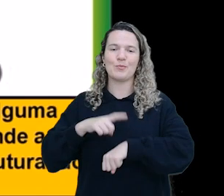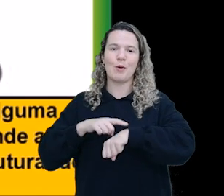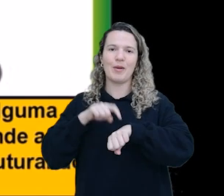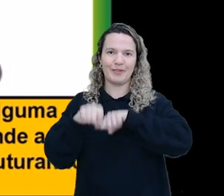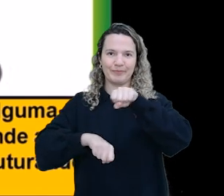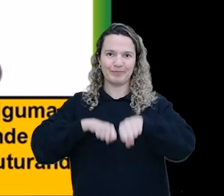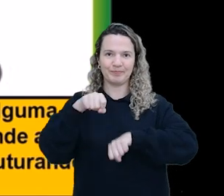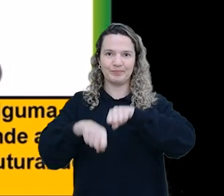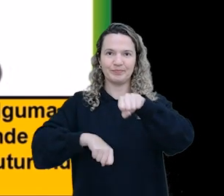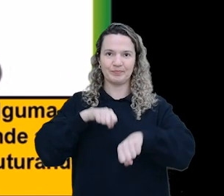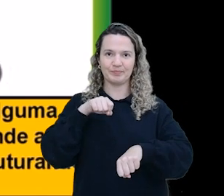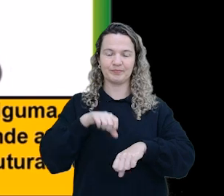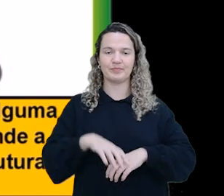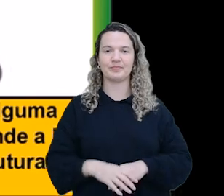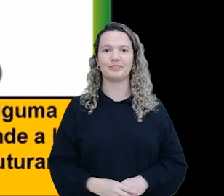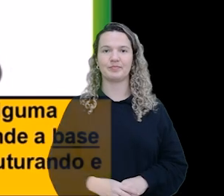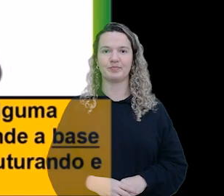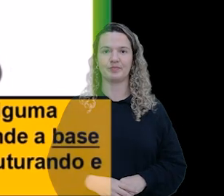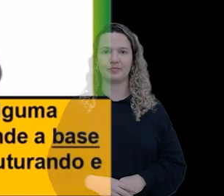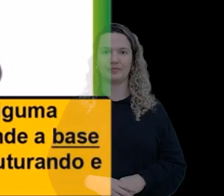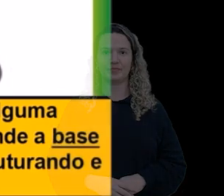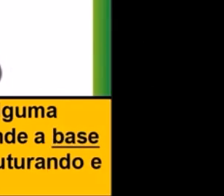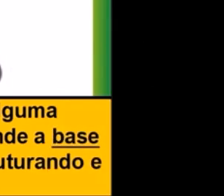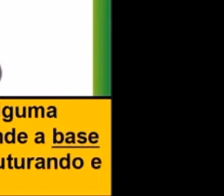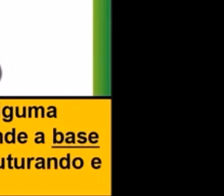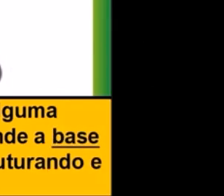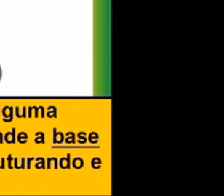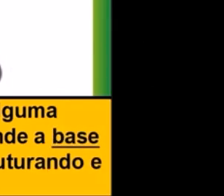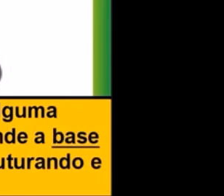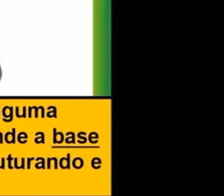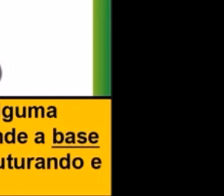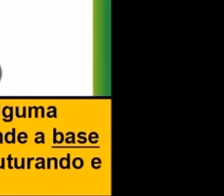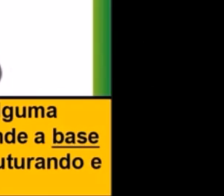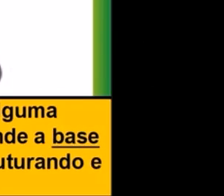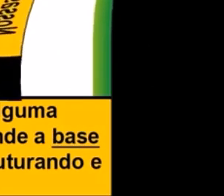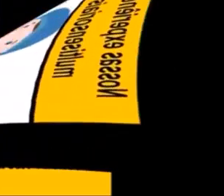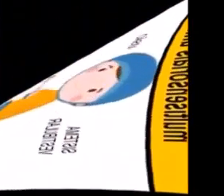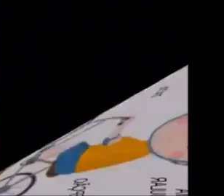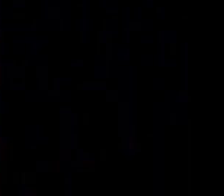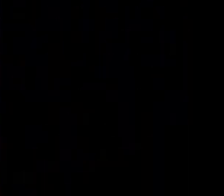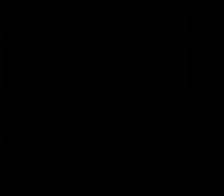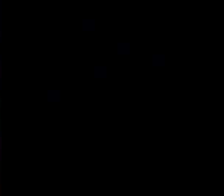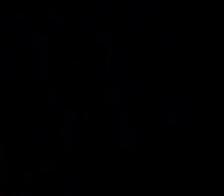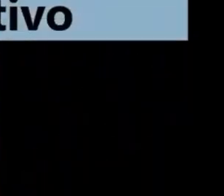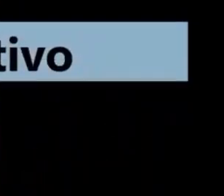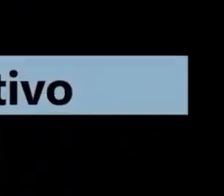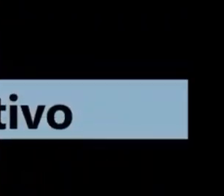os sentidos estejam sendo utilizados nesse momento.